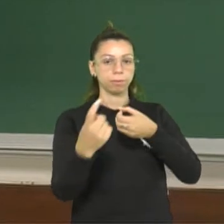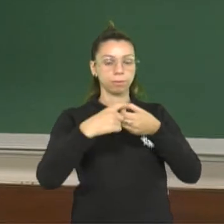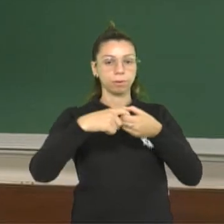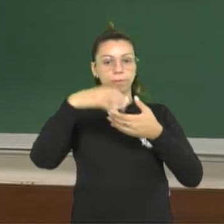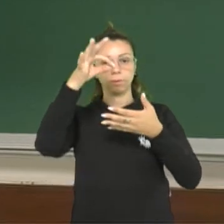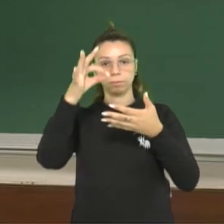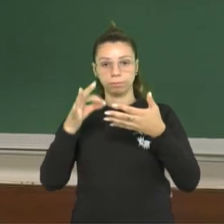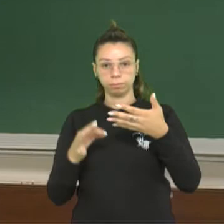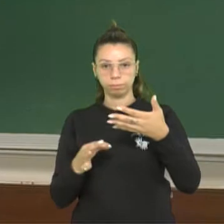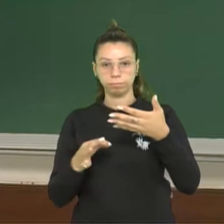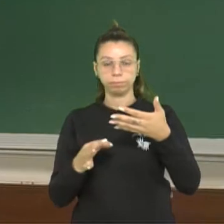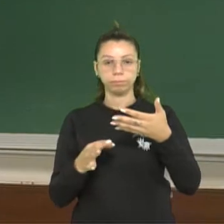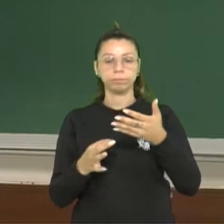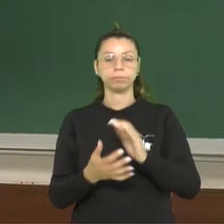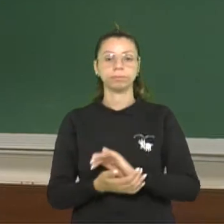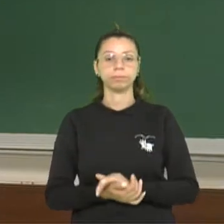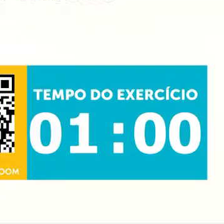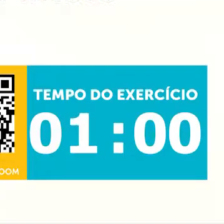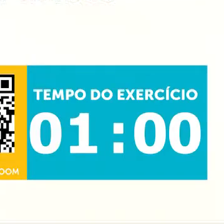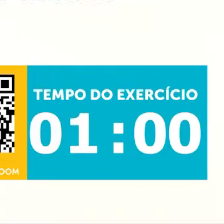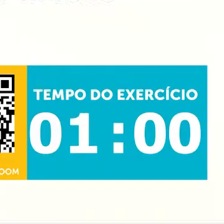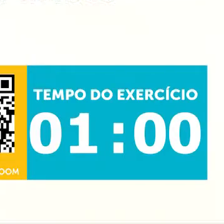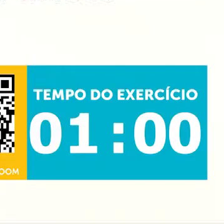responder a atividade, já voltamos para corrigir.